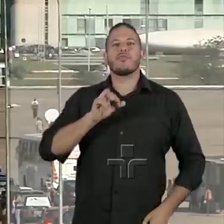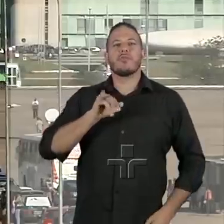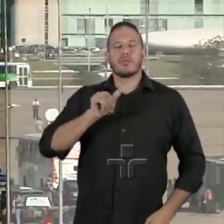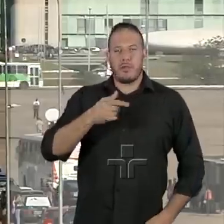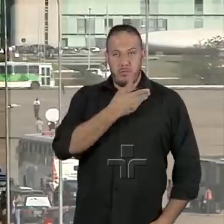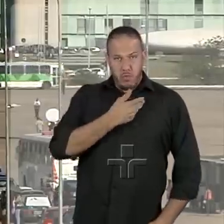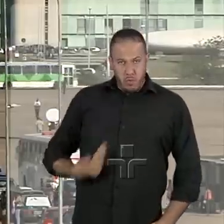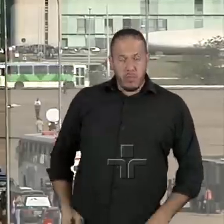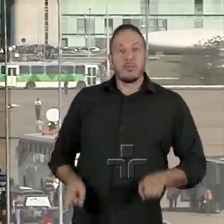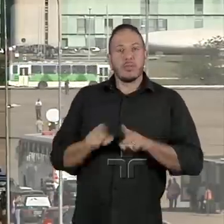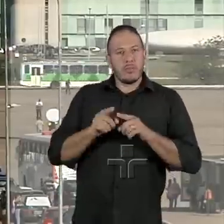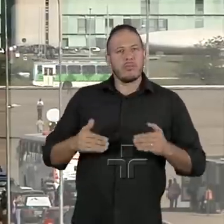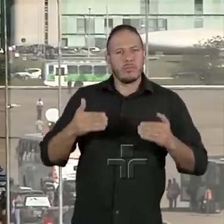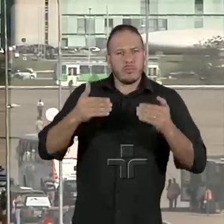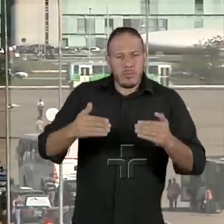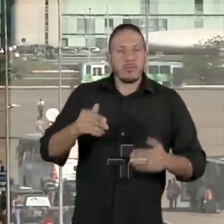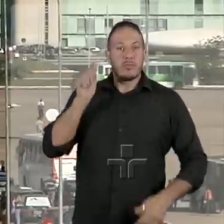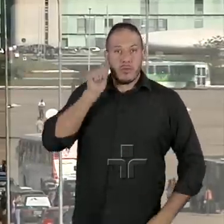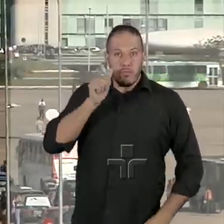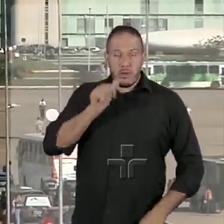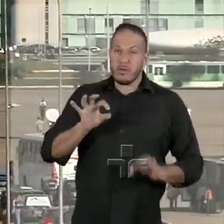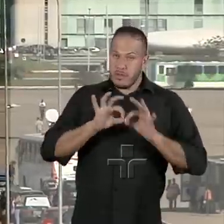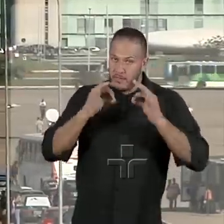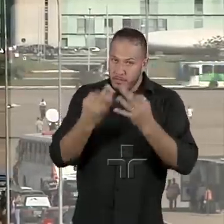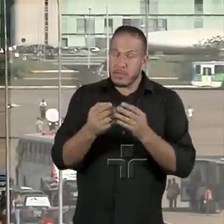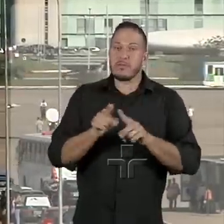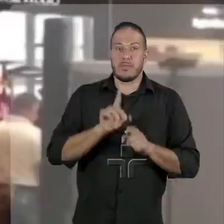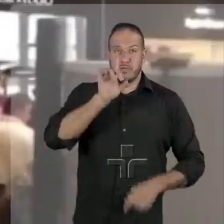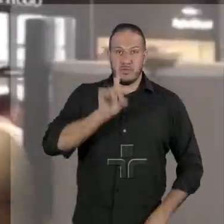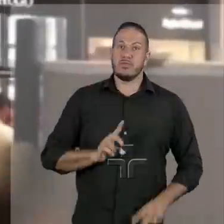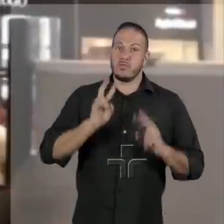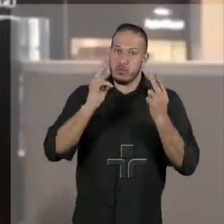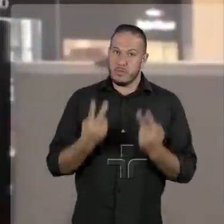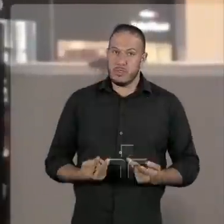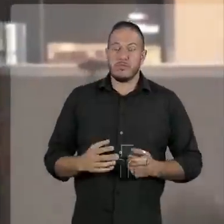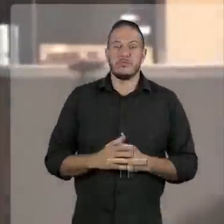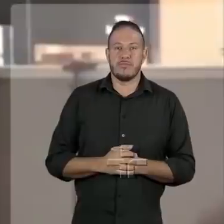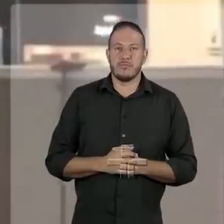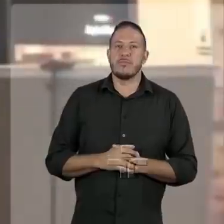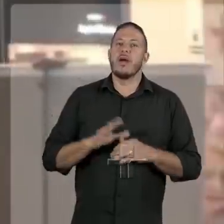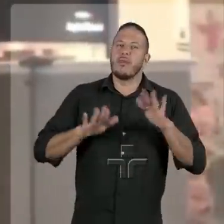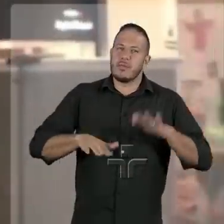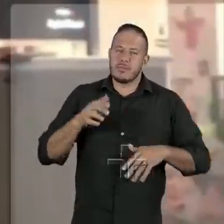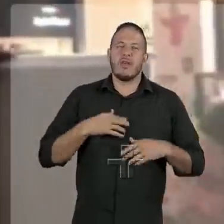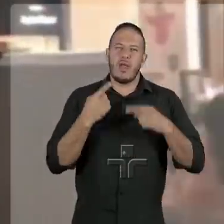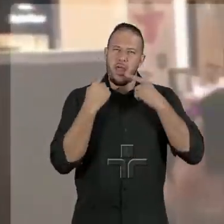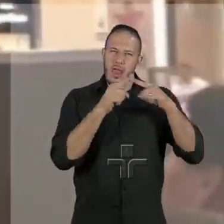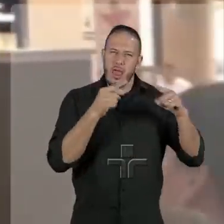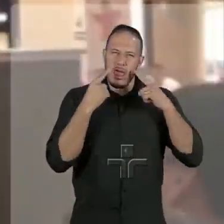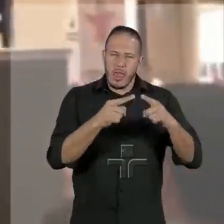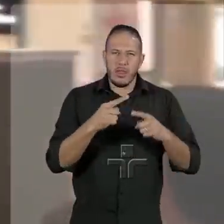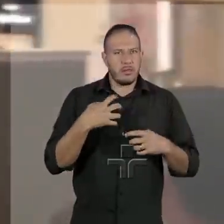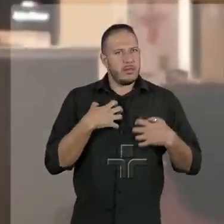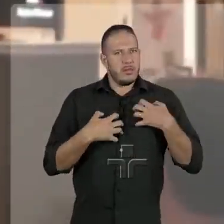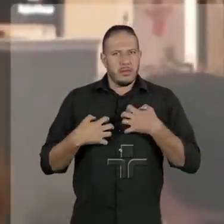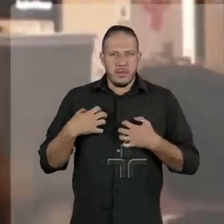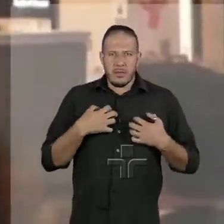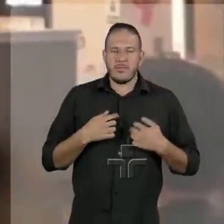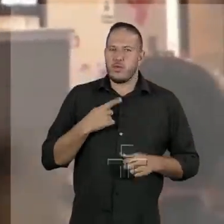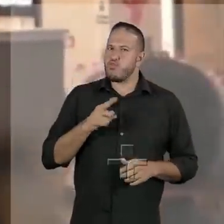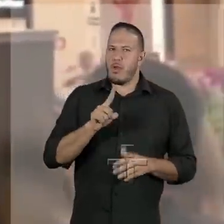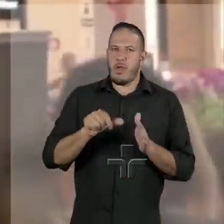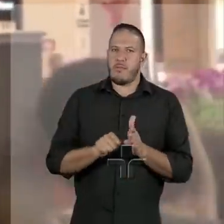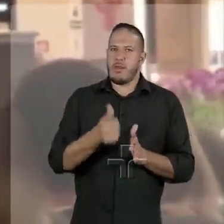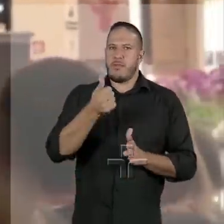do Ministério da Mulher, da Família e dos Direitos Humanos. Apesar das críticas e comoção, esta não é a